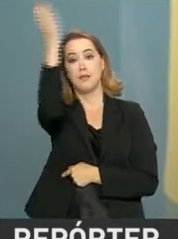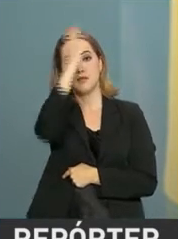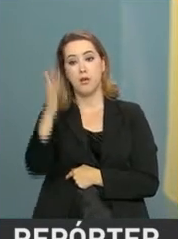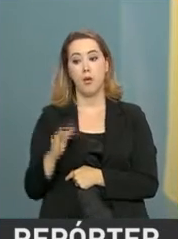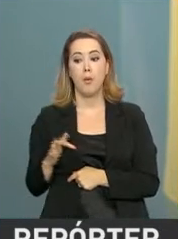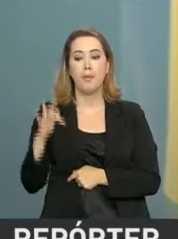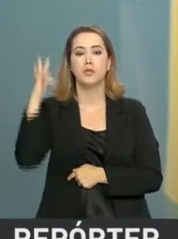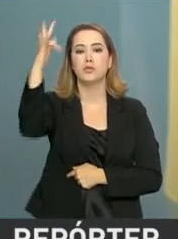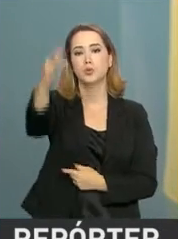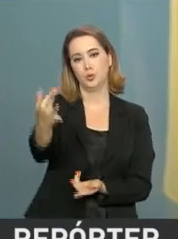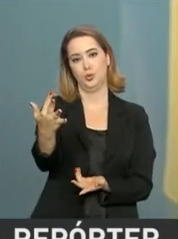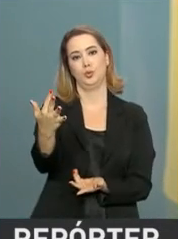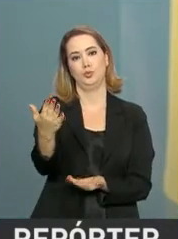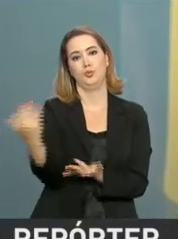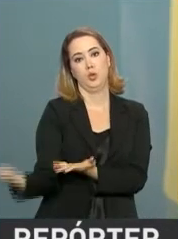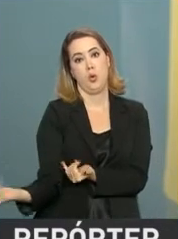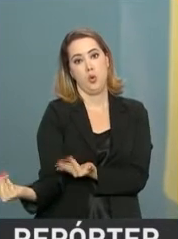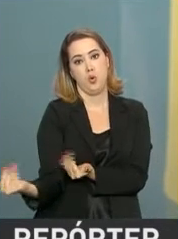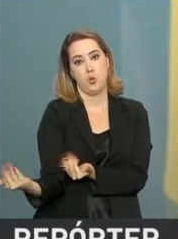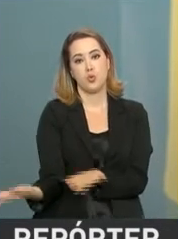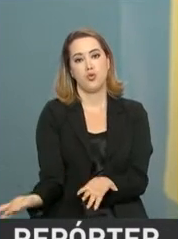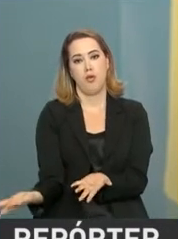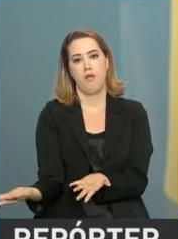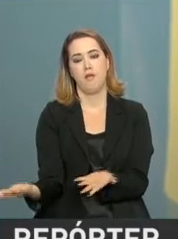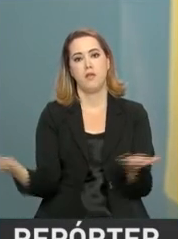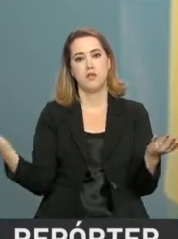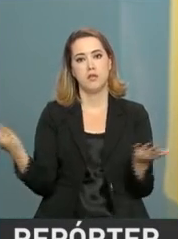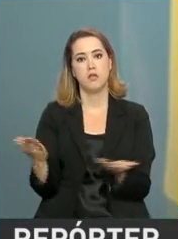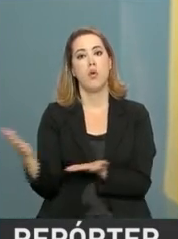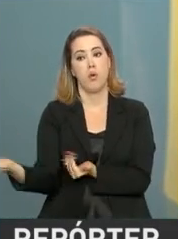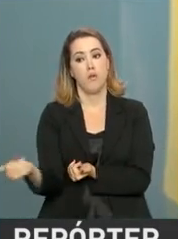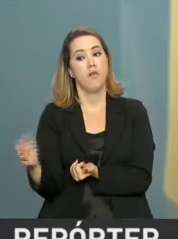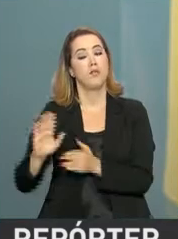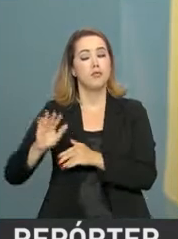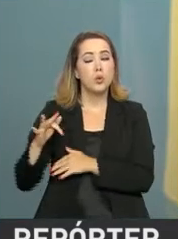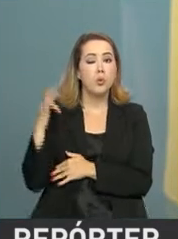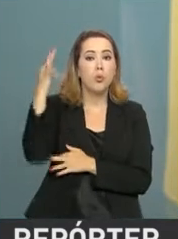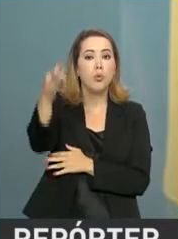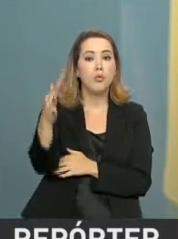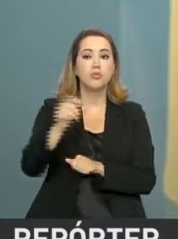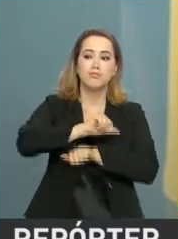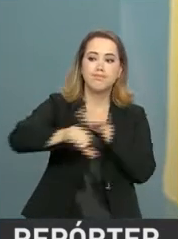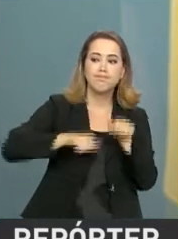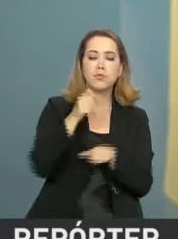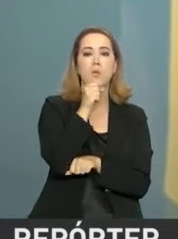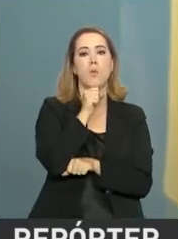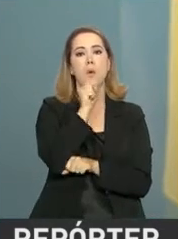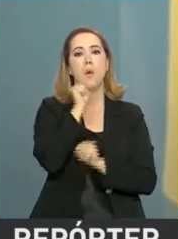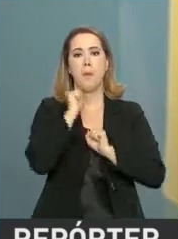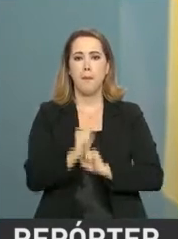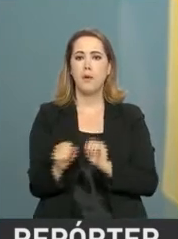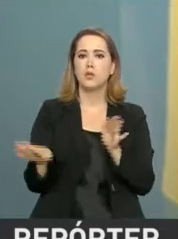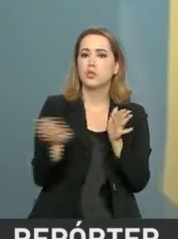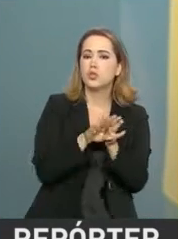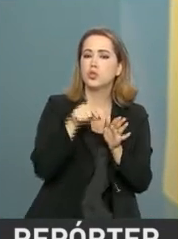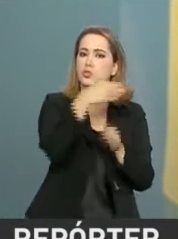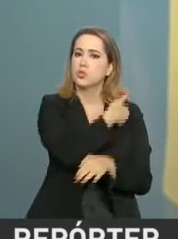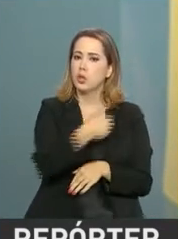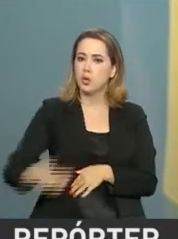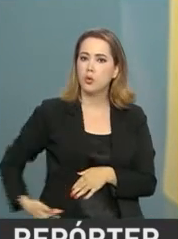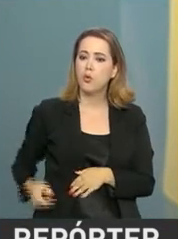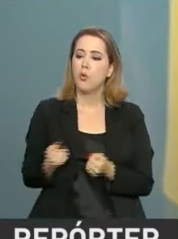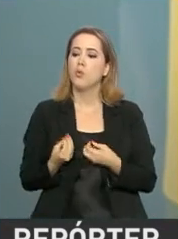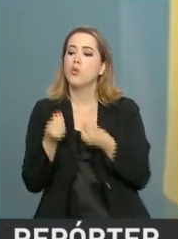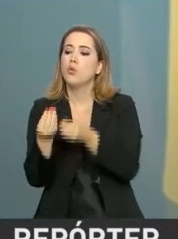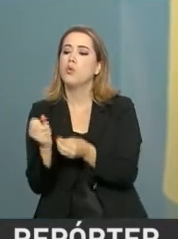onde os jovens que no futuro se aposentaram possam bater às portas do governo e receber